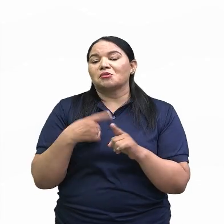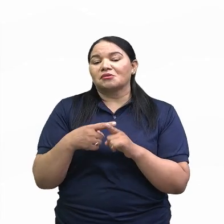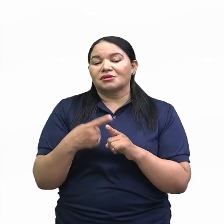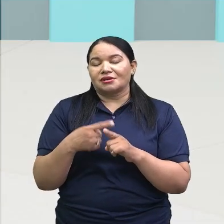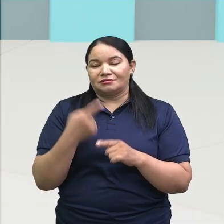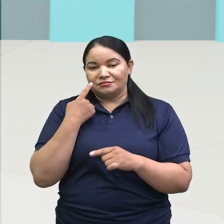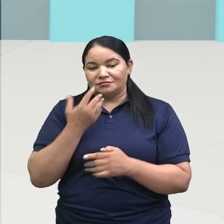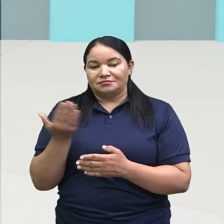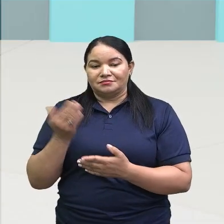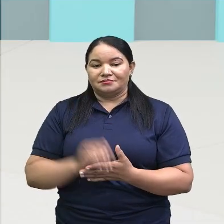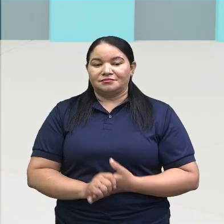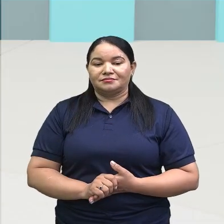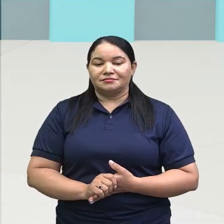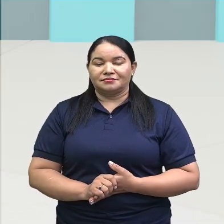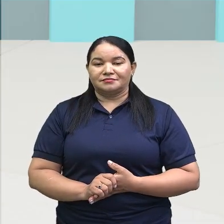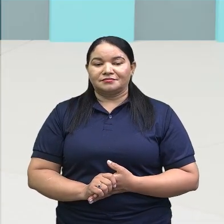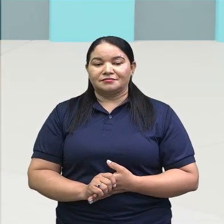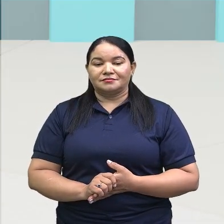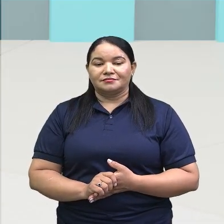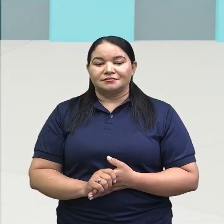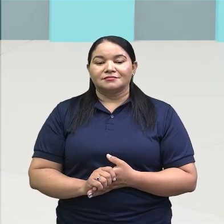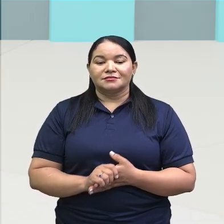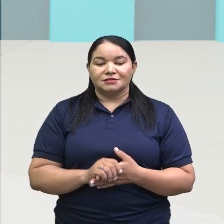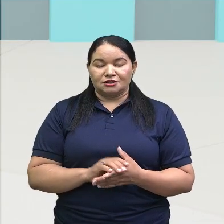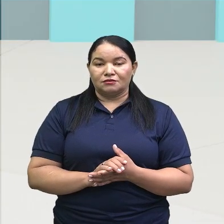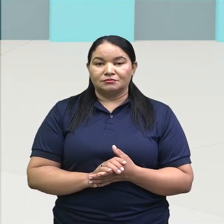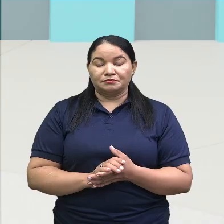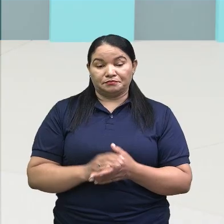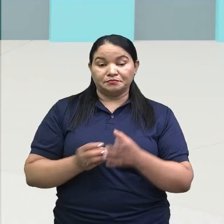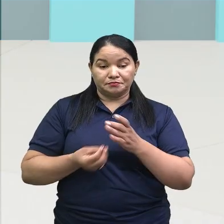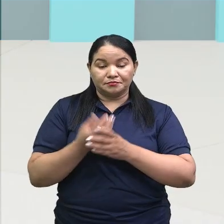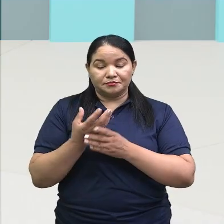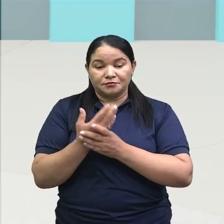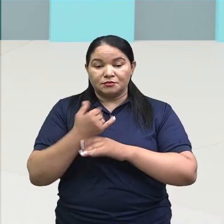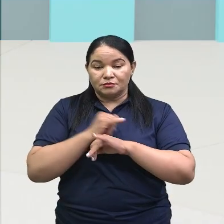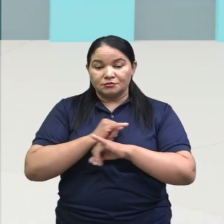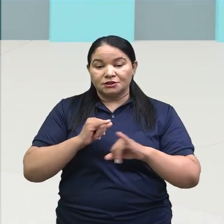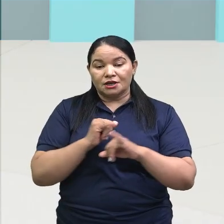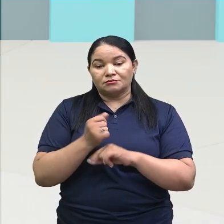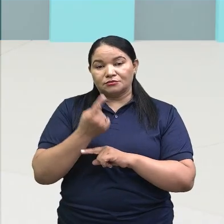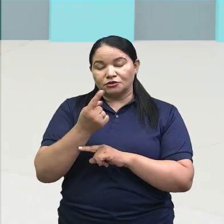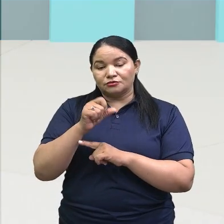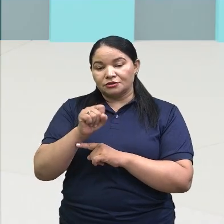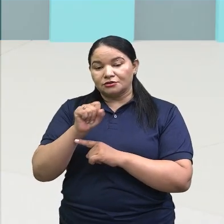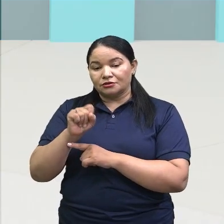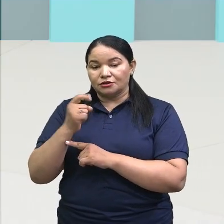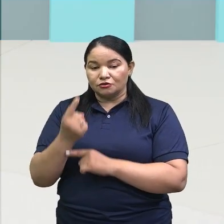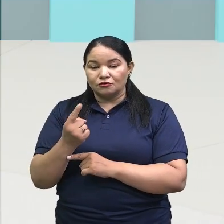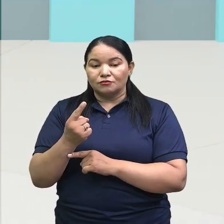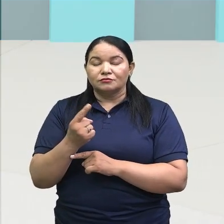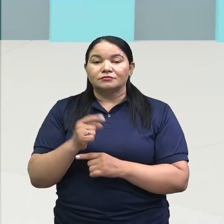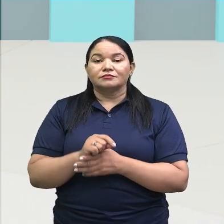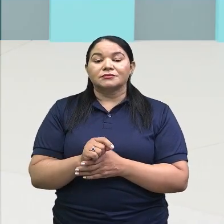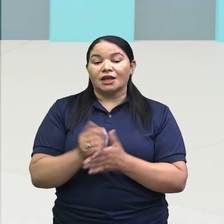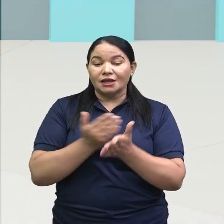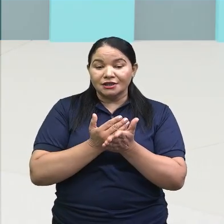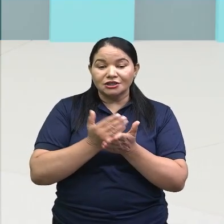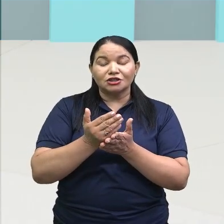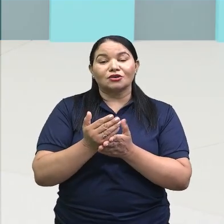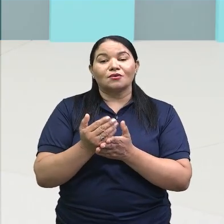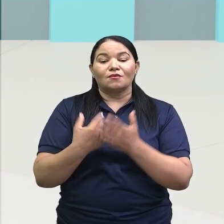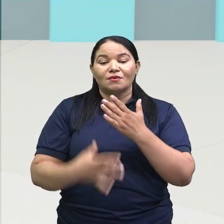Acompanhem comigo. Então, nós temos aí, ó, obra publicada em 1881 e